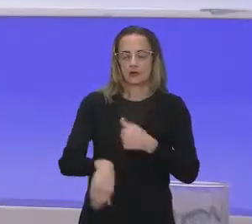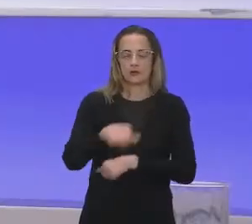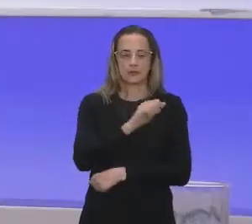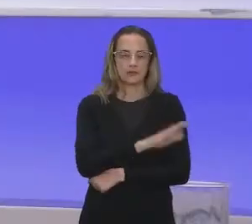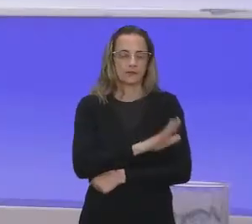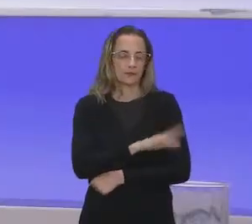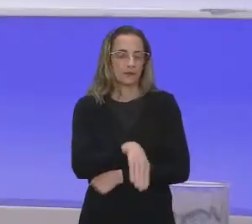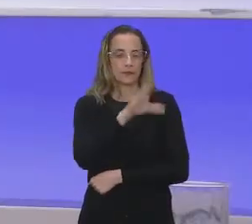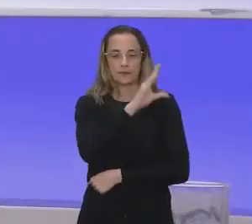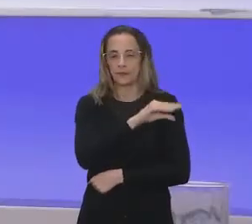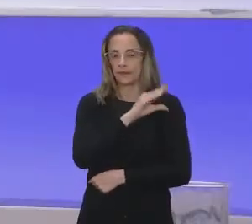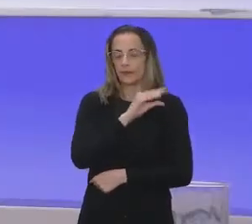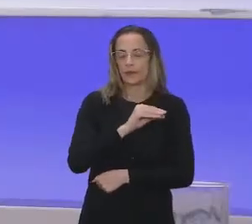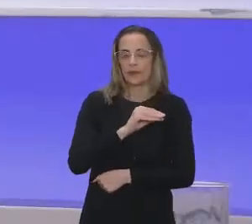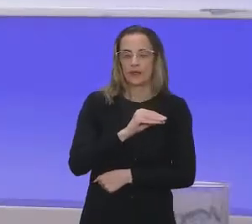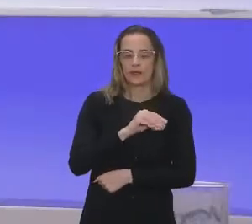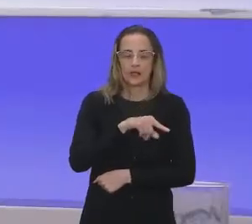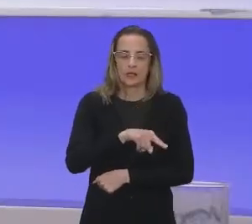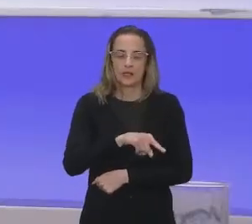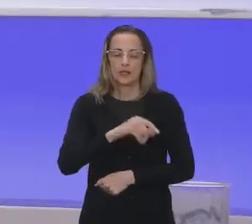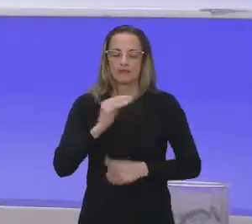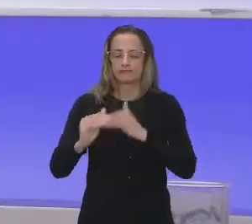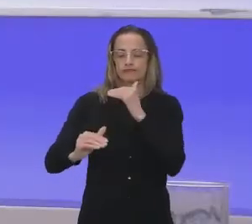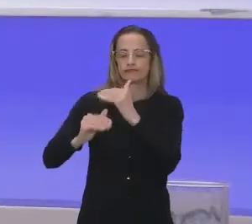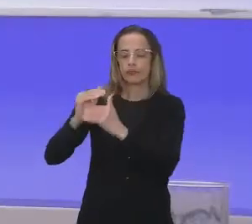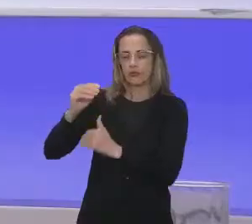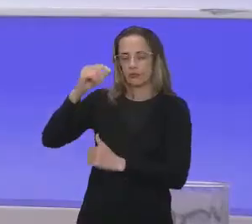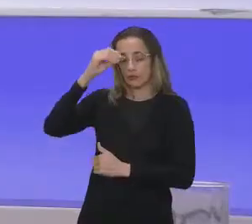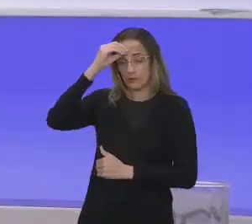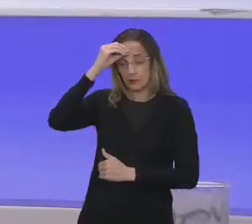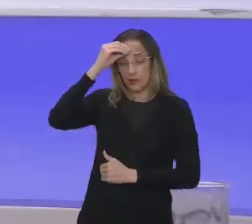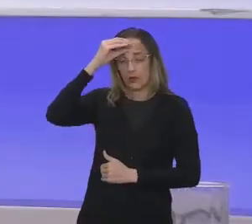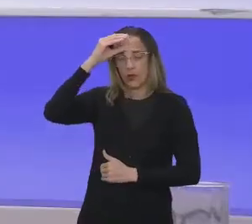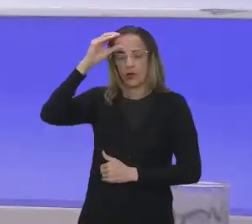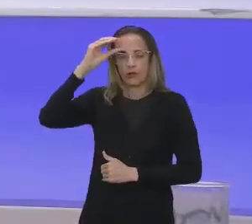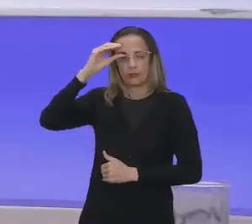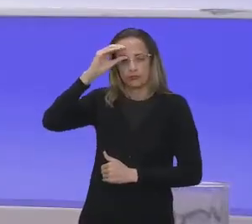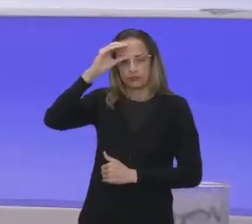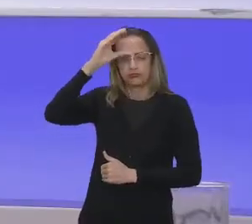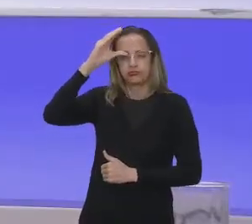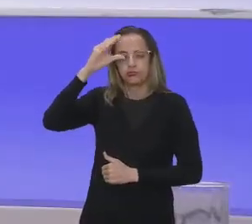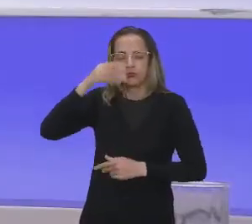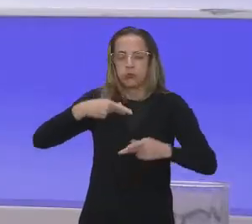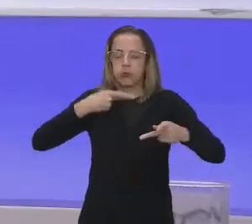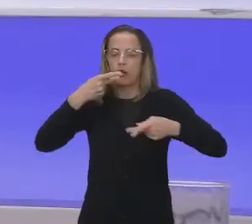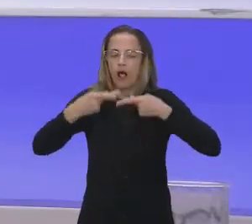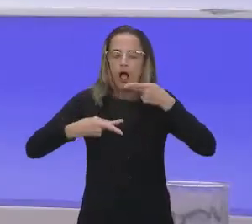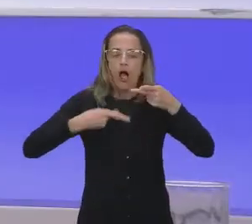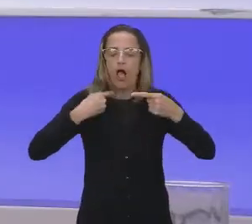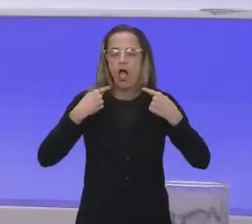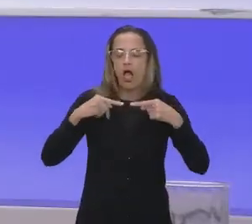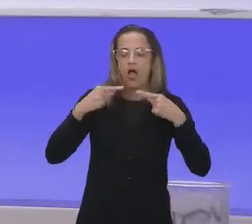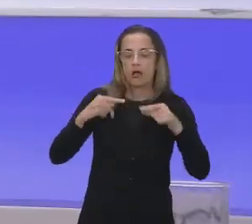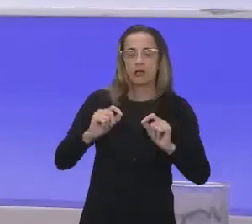criança, para esse adolescente, para ele desenvolver o pensamento crítico sobre, tipo, poxa,